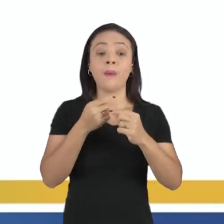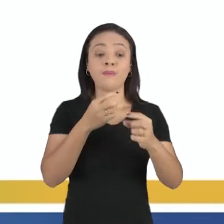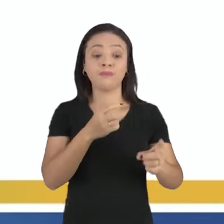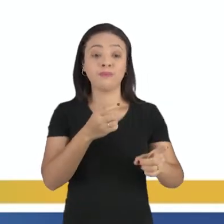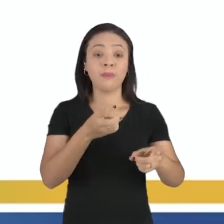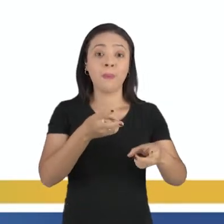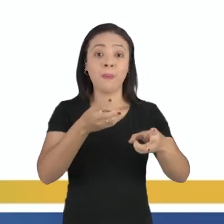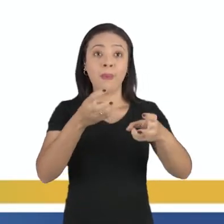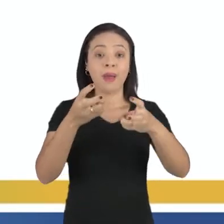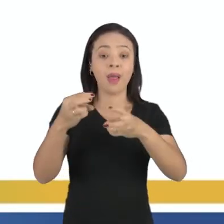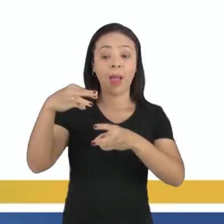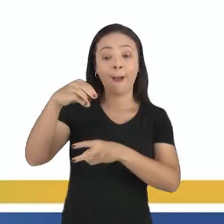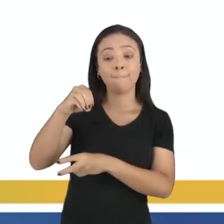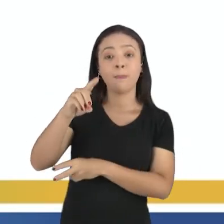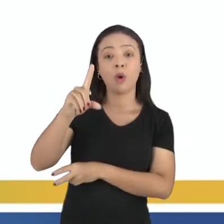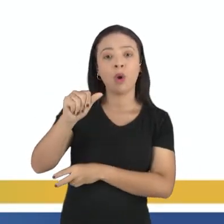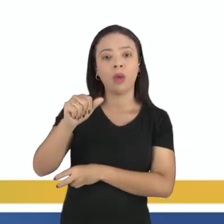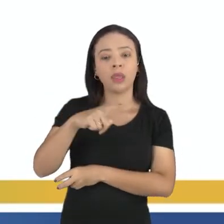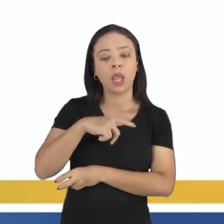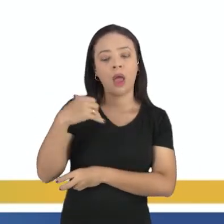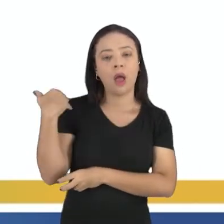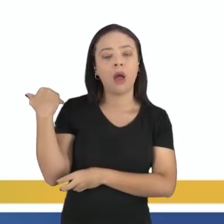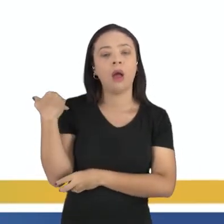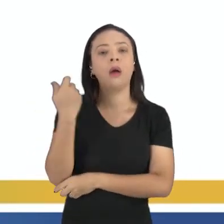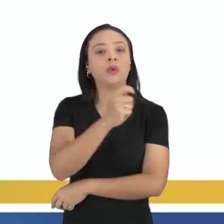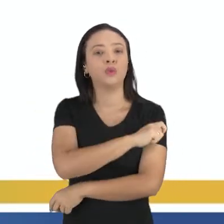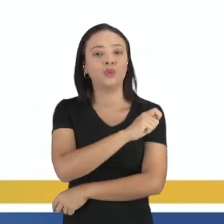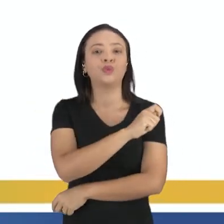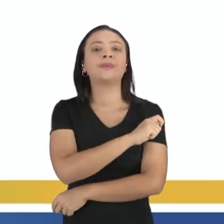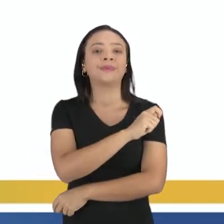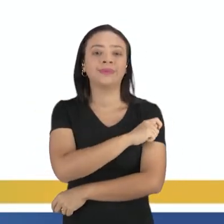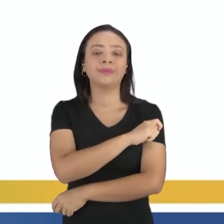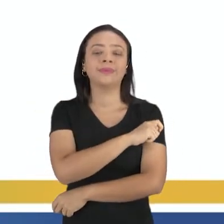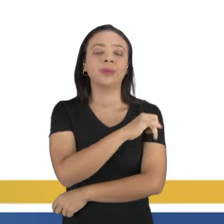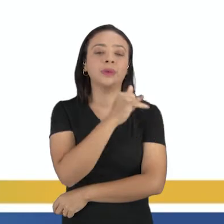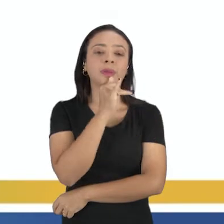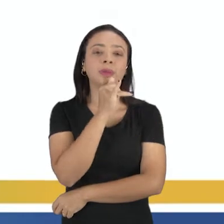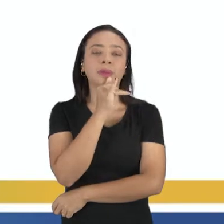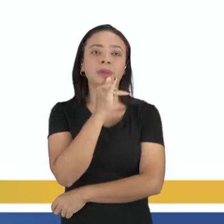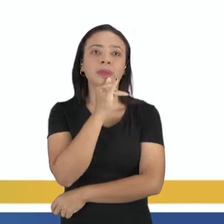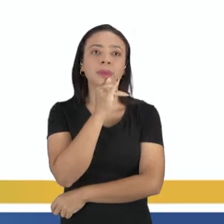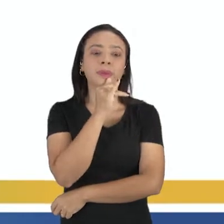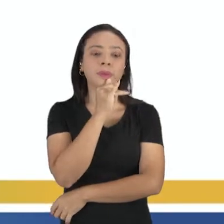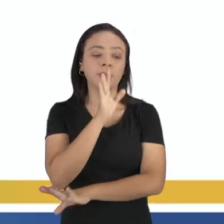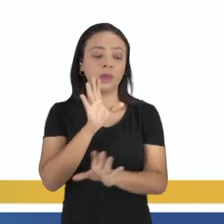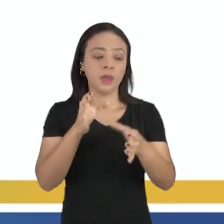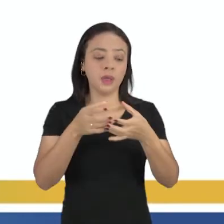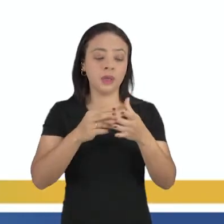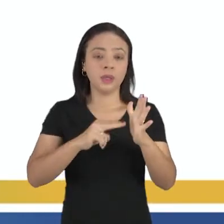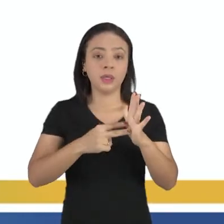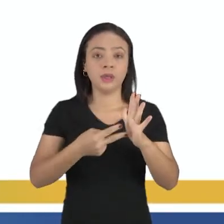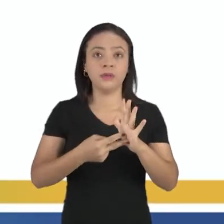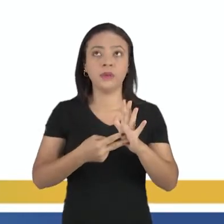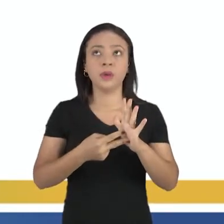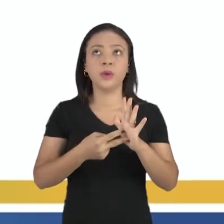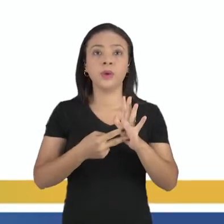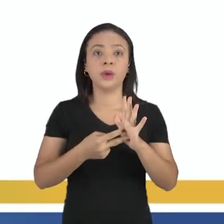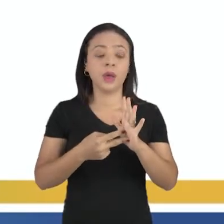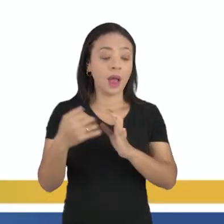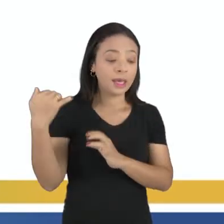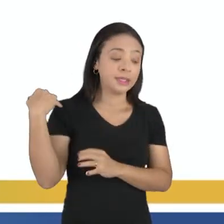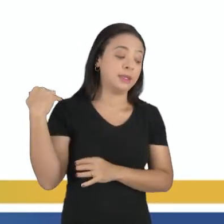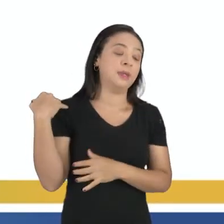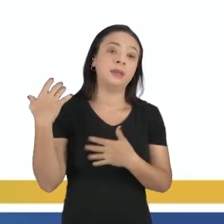da moda das idades aí desses alunos, né? Nesse caso, esse conjunto representa idades, né? E é o que